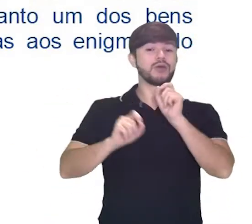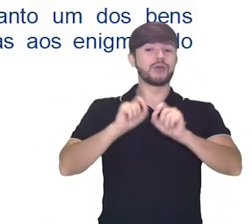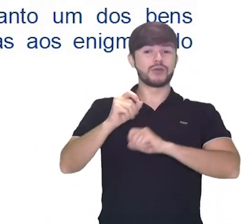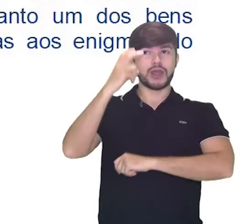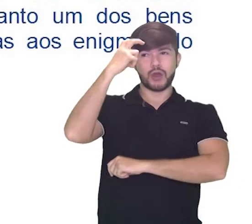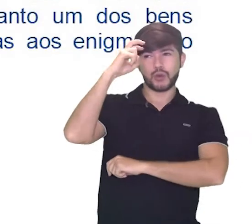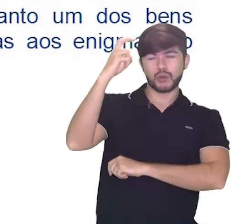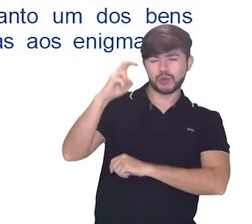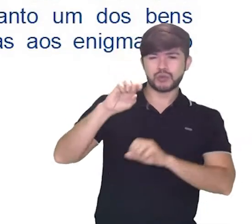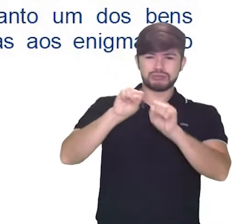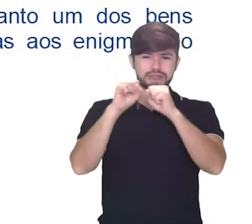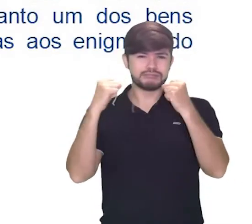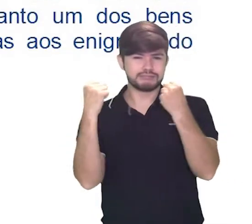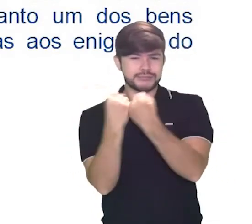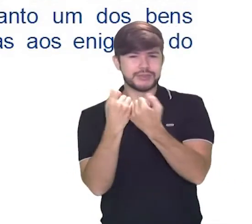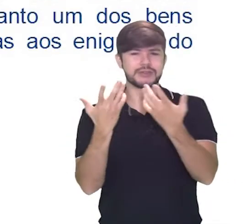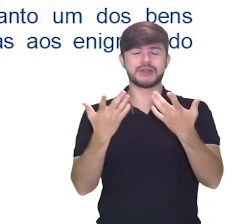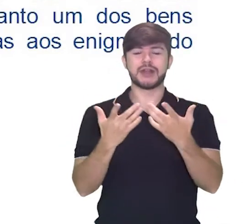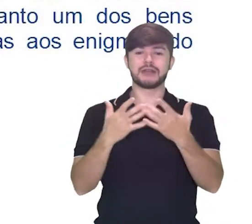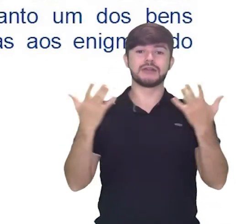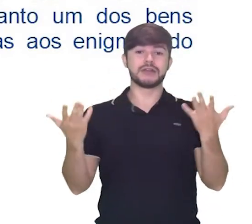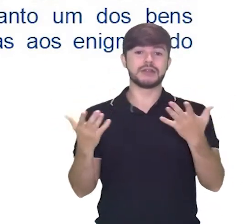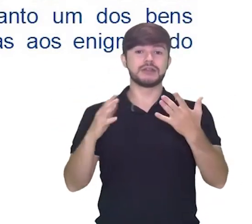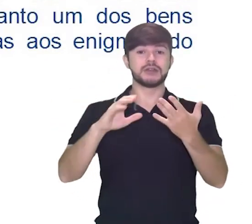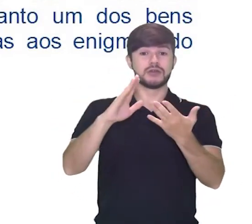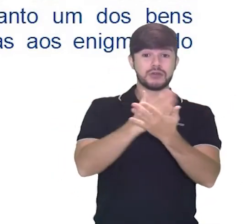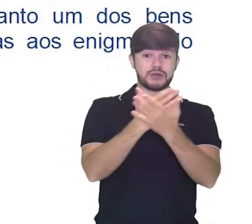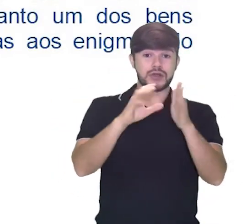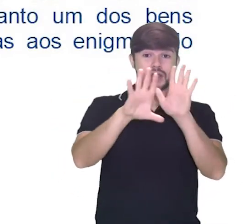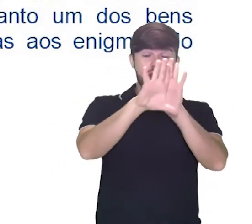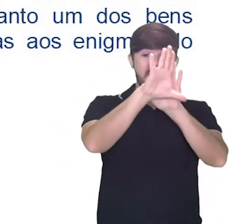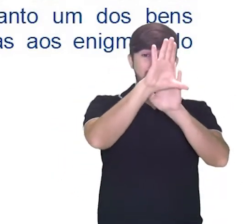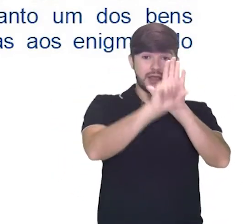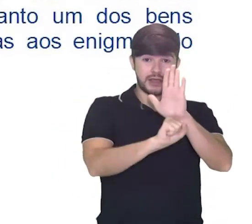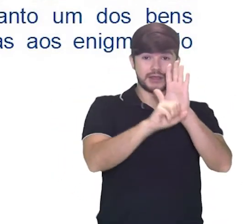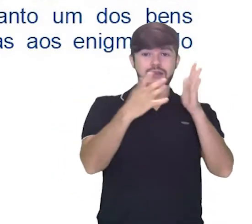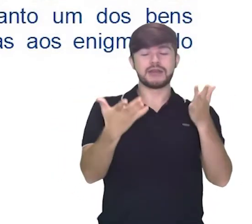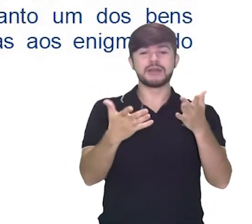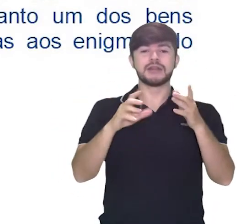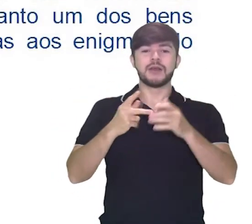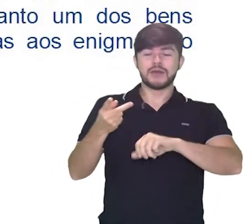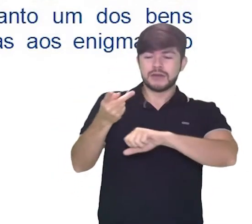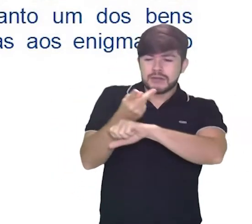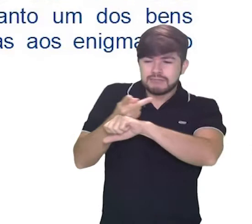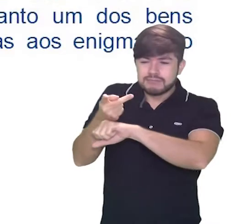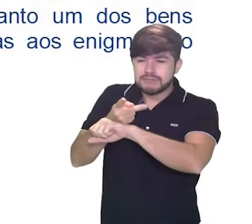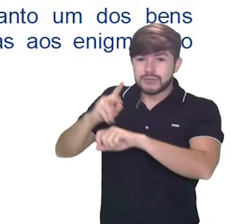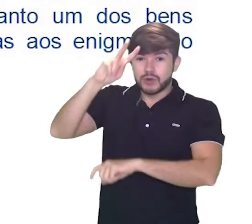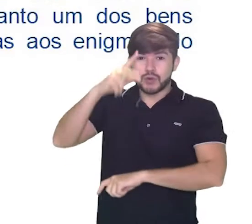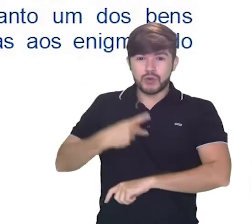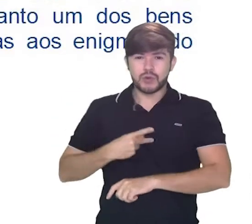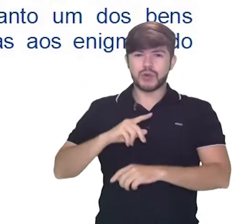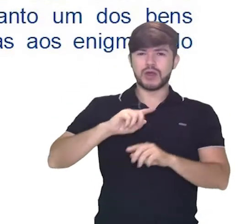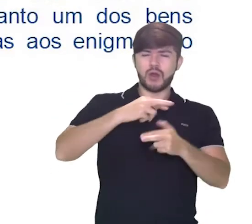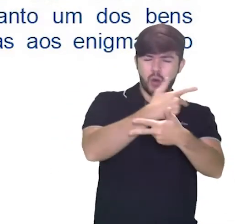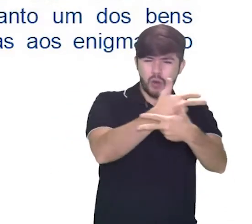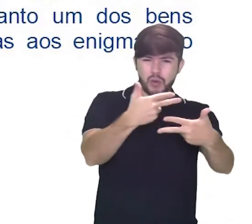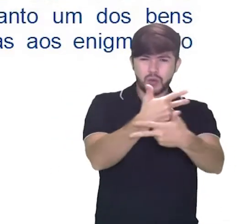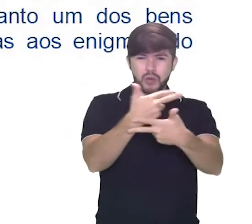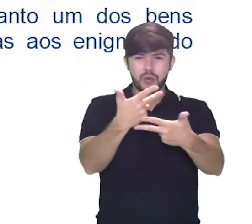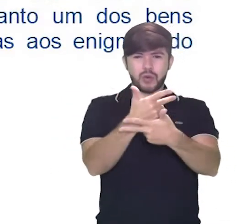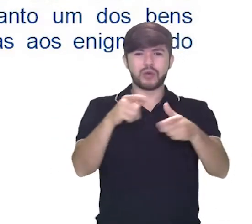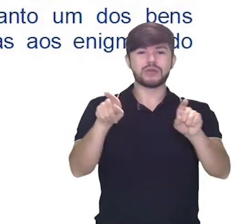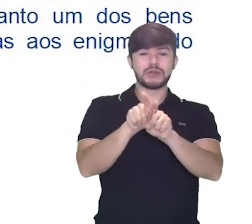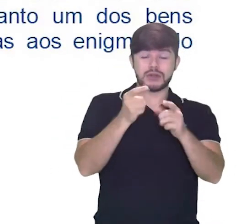fenômenos, onde nós vemos diferentes culturas e sociedades, enquanto um dos bens simbólicos resultantes na busca humana